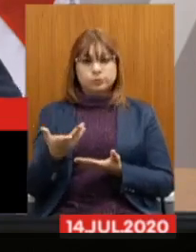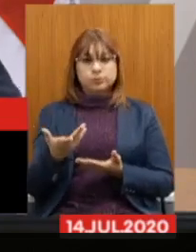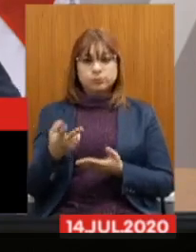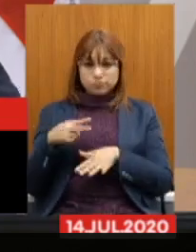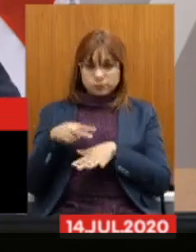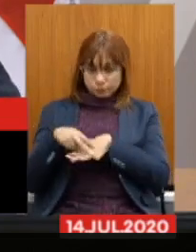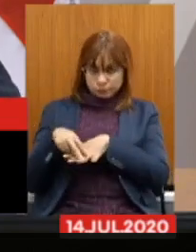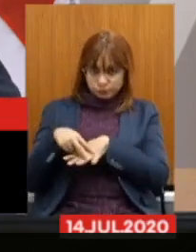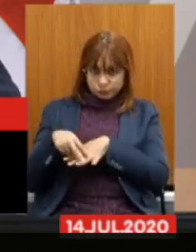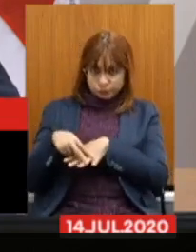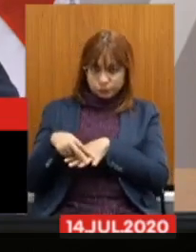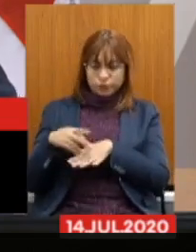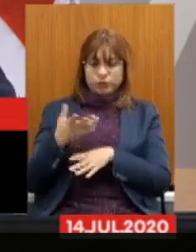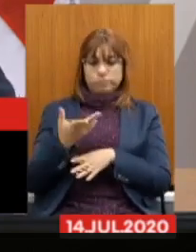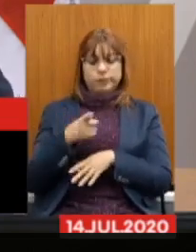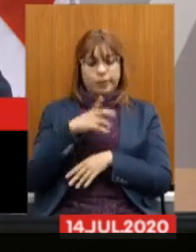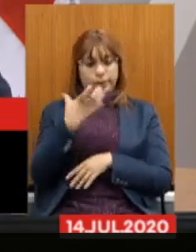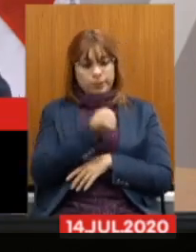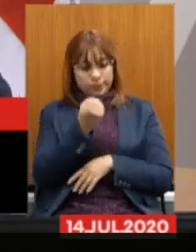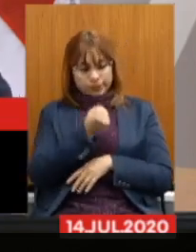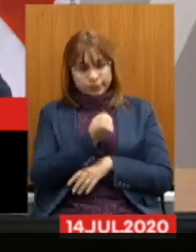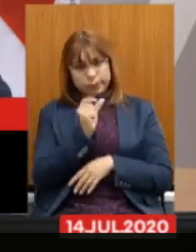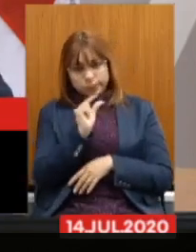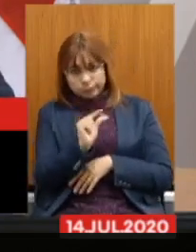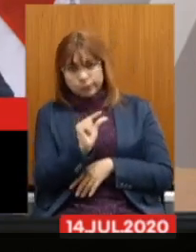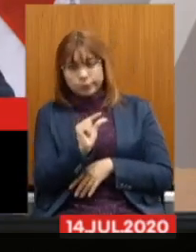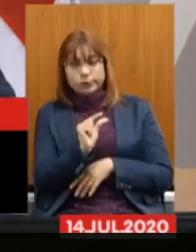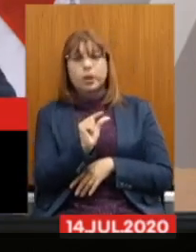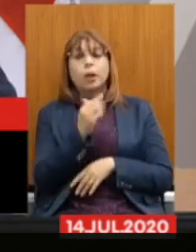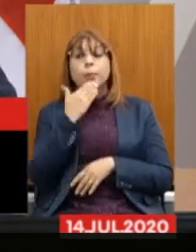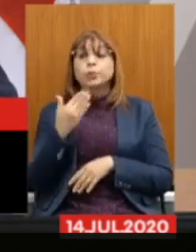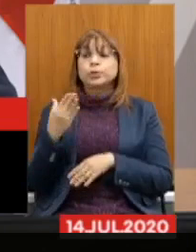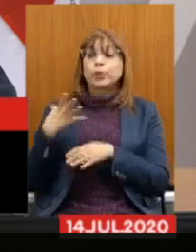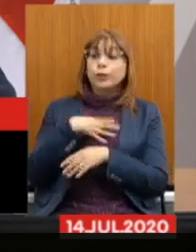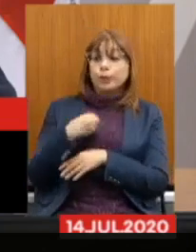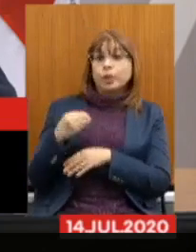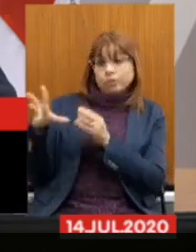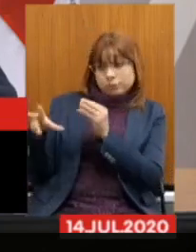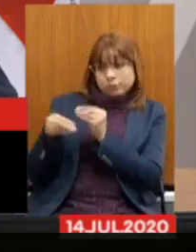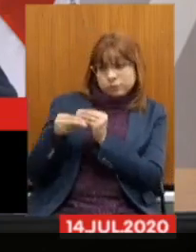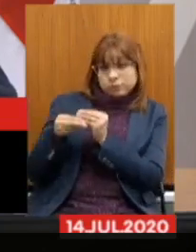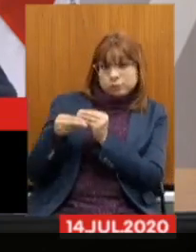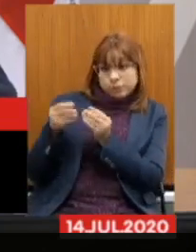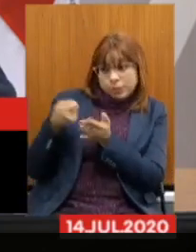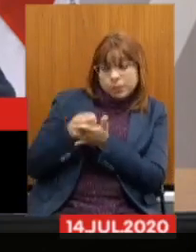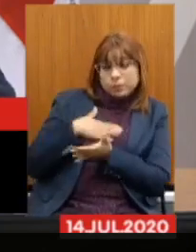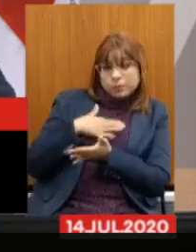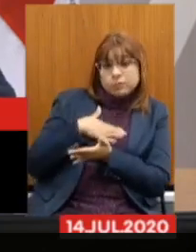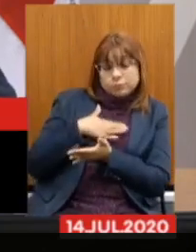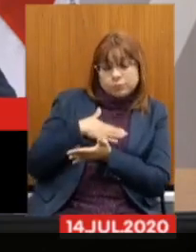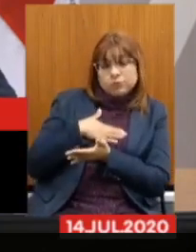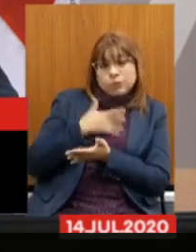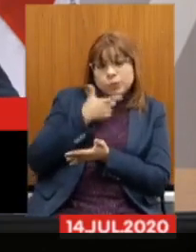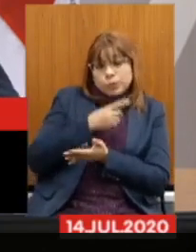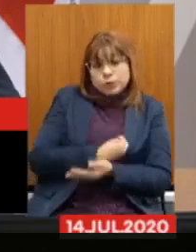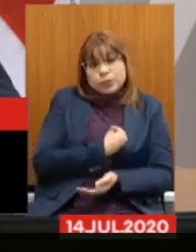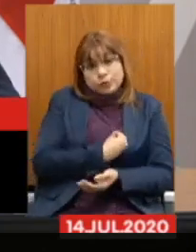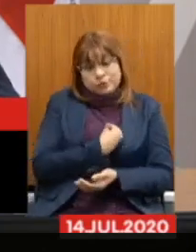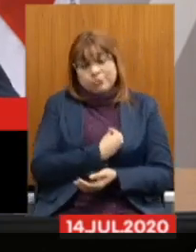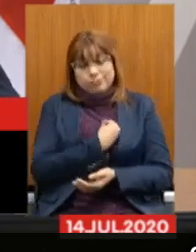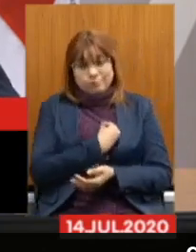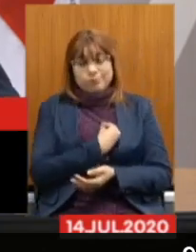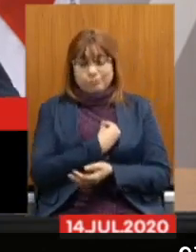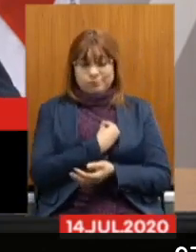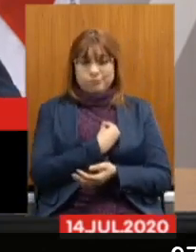ficou com a pensão a pedir a seus filhos para complementar os seus salários para poder viver.